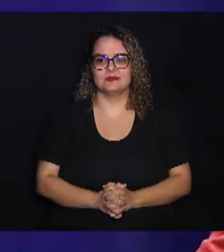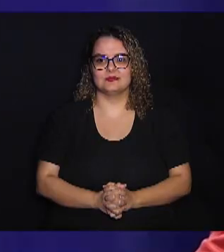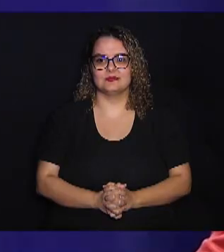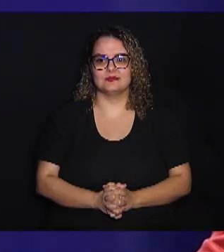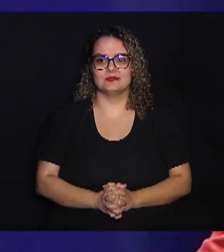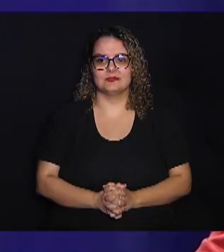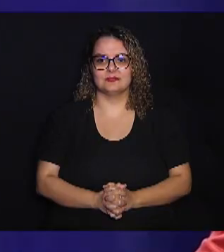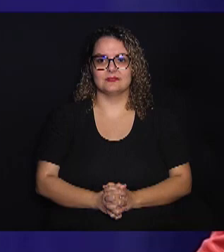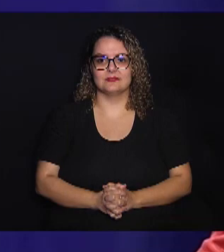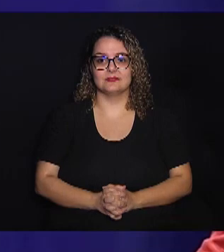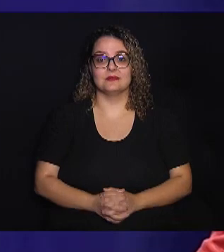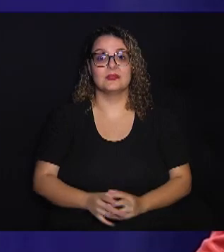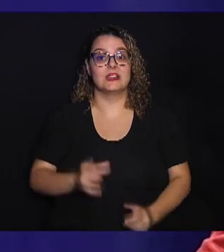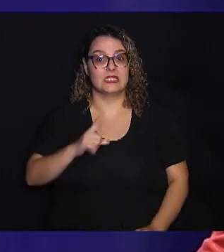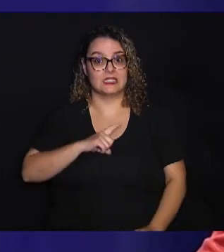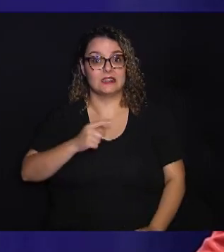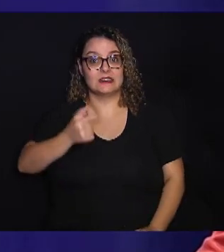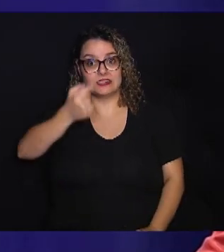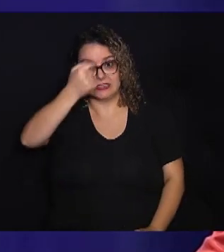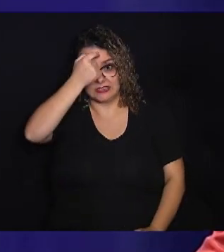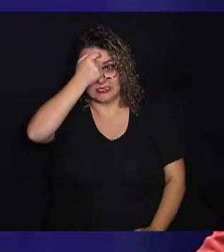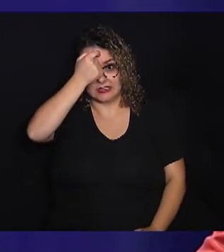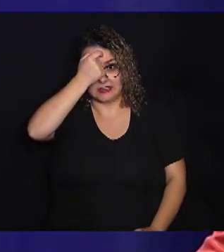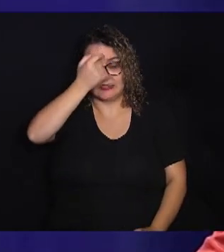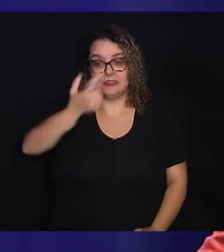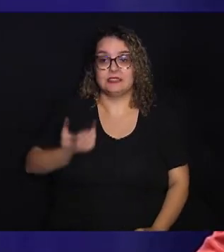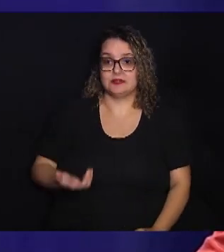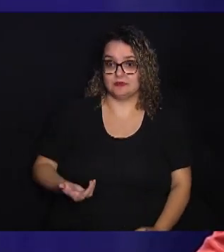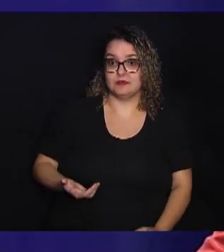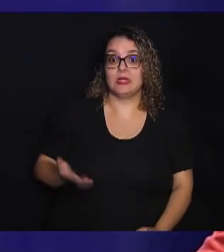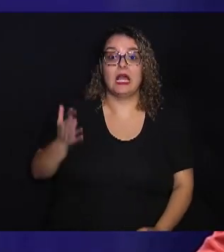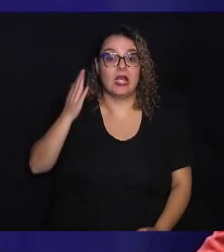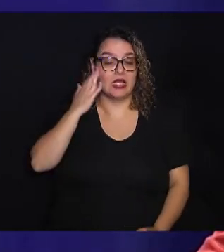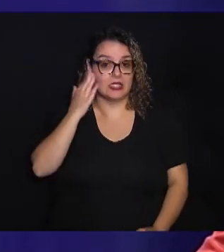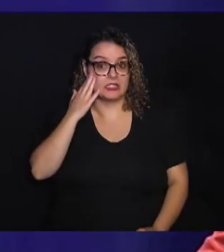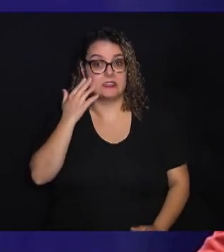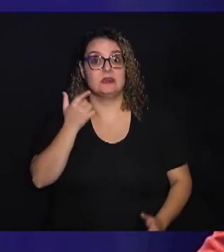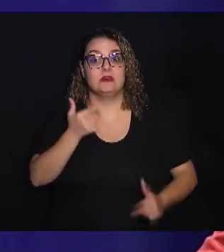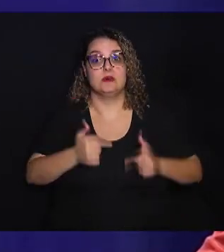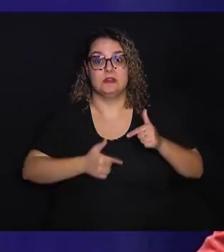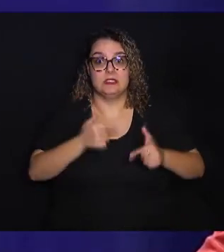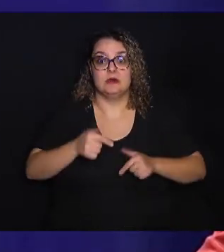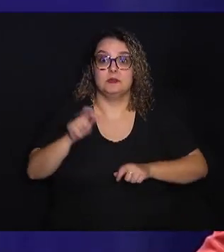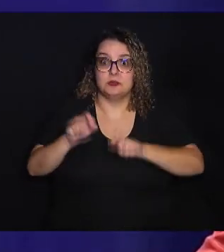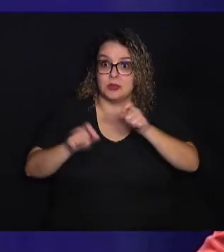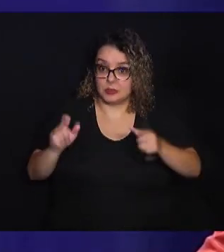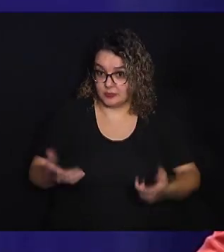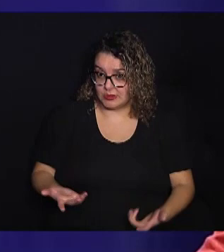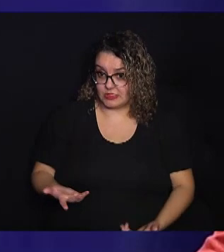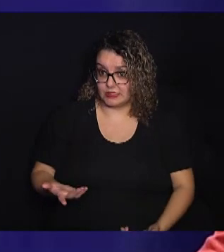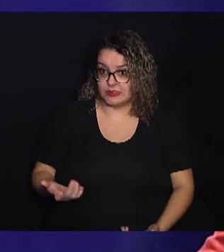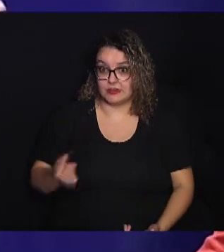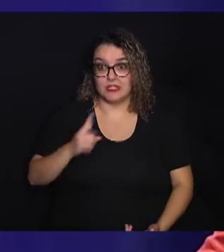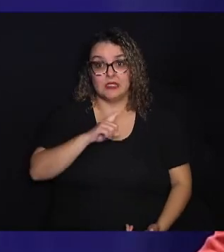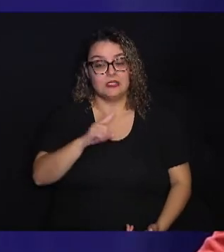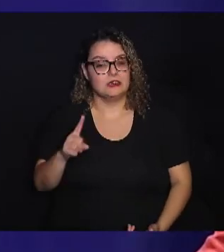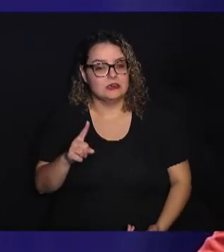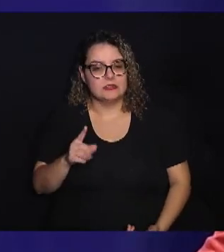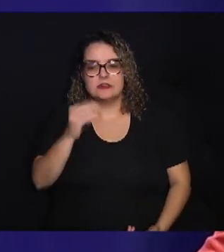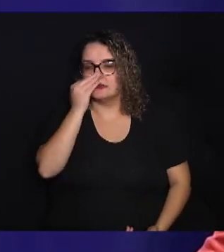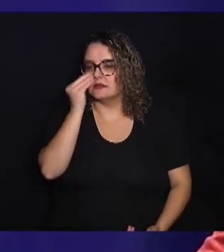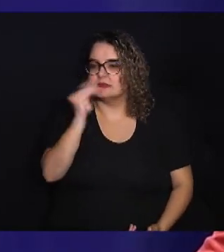Tenham essa consciência e que saibam trabalhar com a pessoa, não ignorando uma